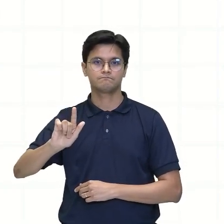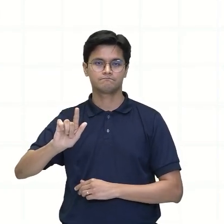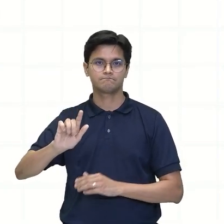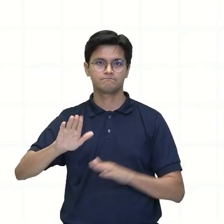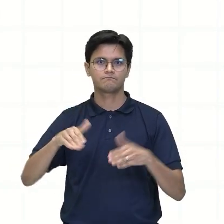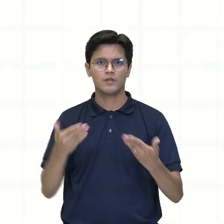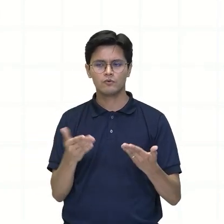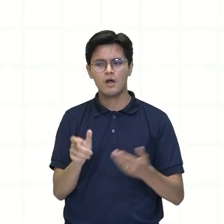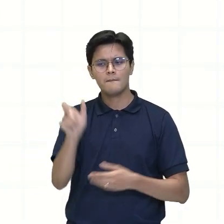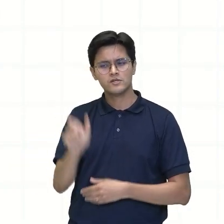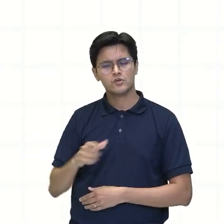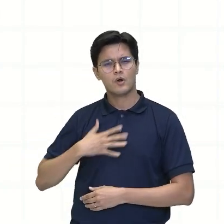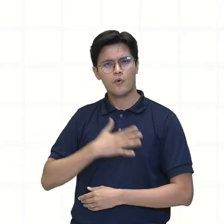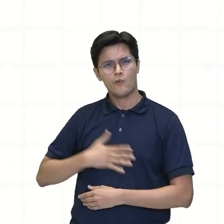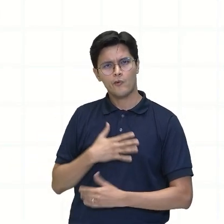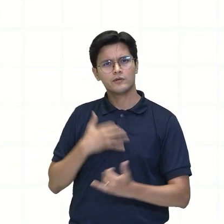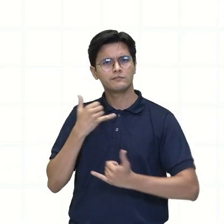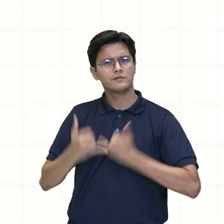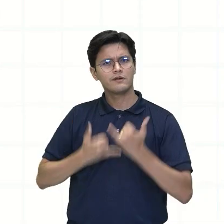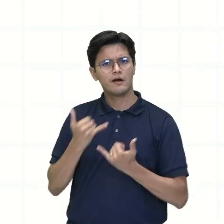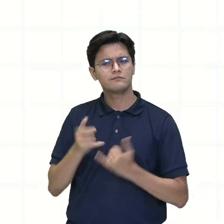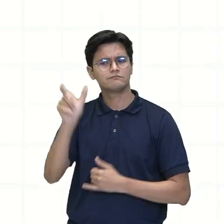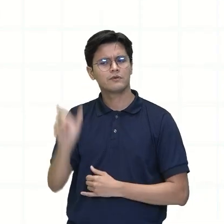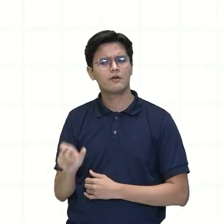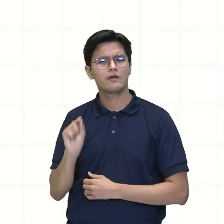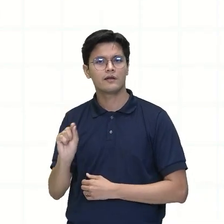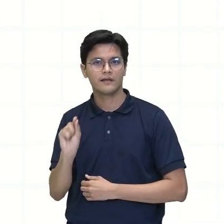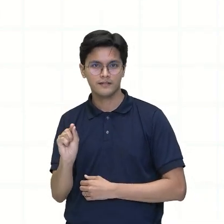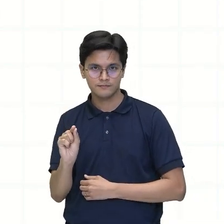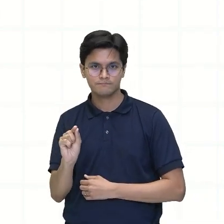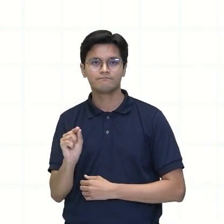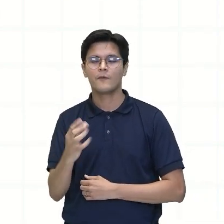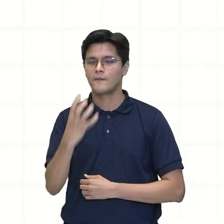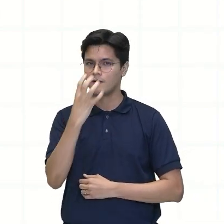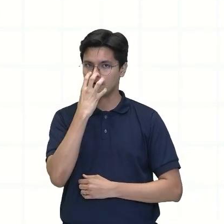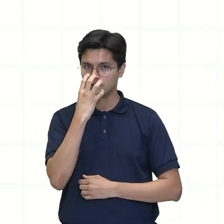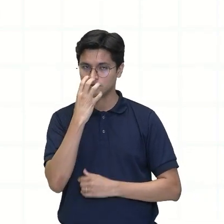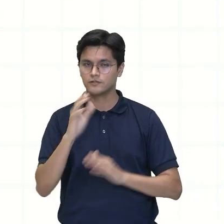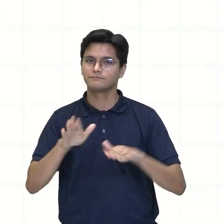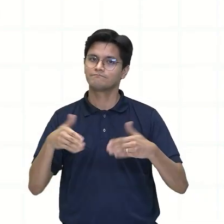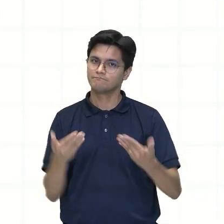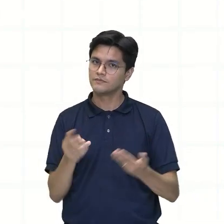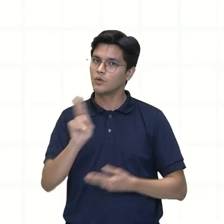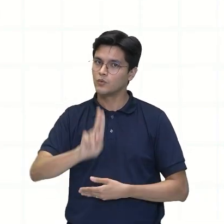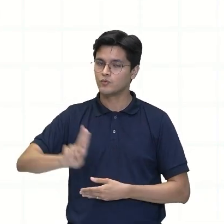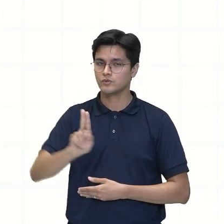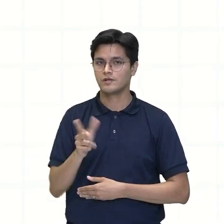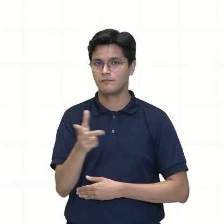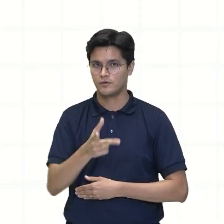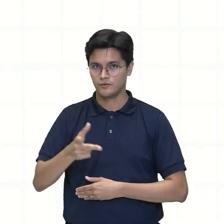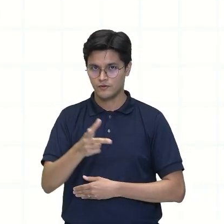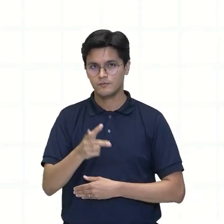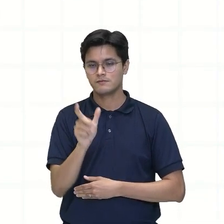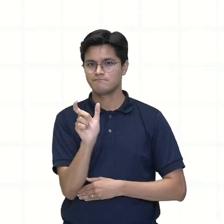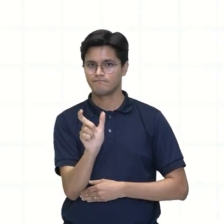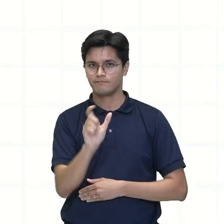de brincar? É o cachorro. Então, eu vou usar o pronome it. It.